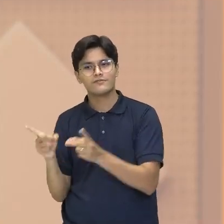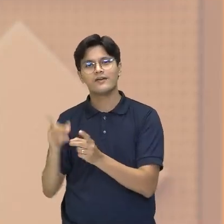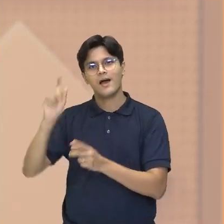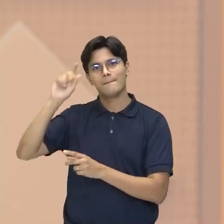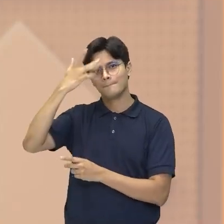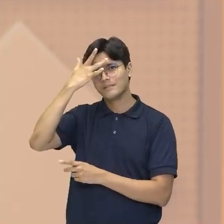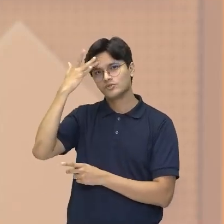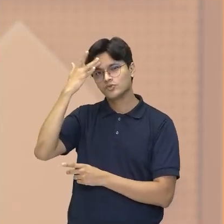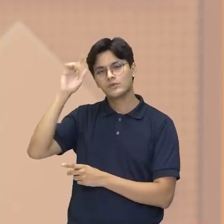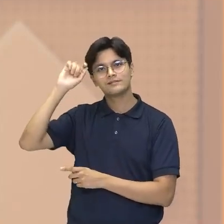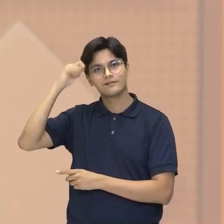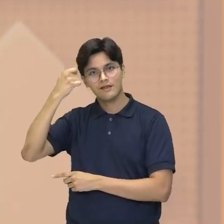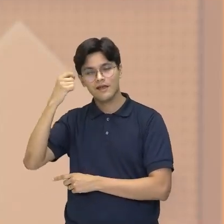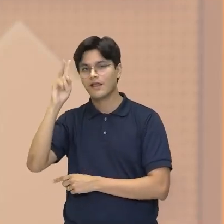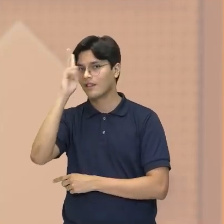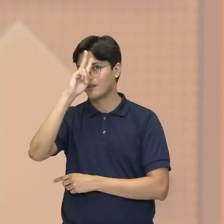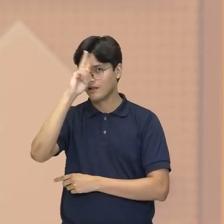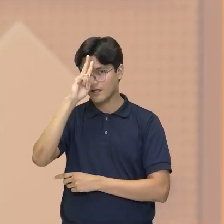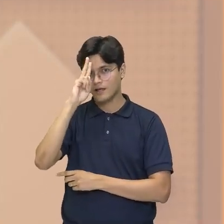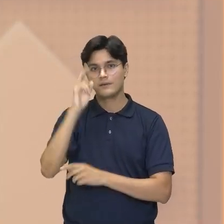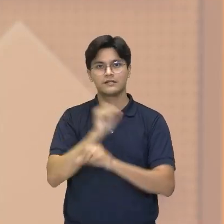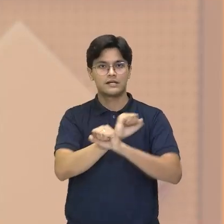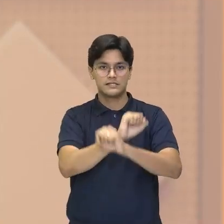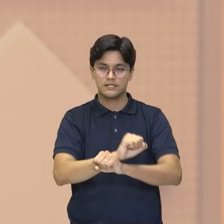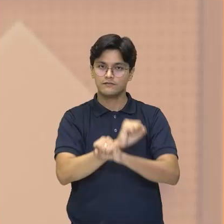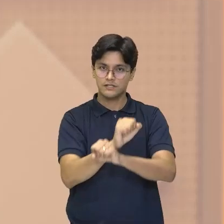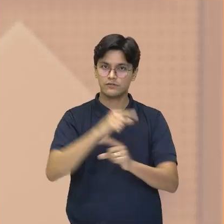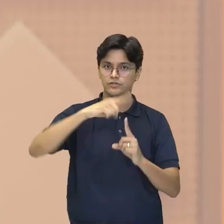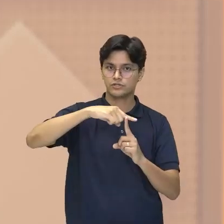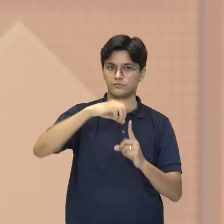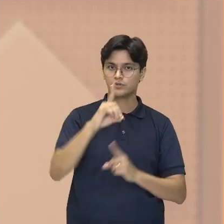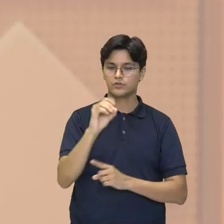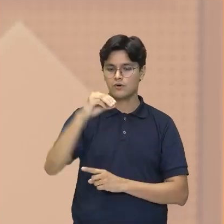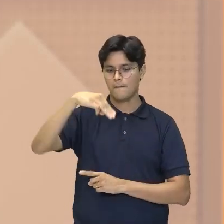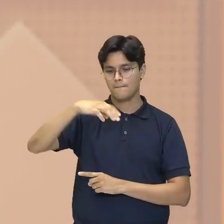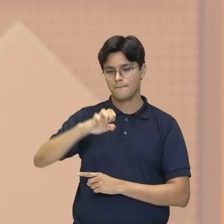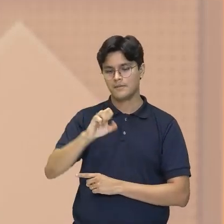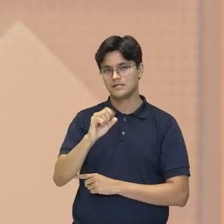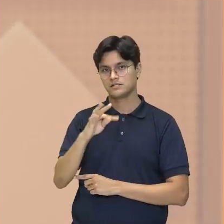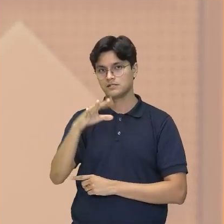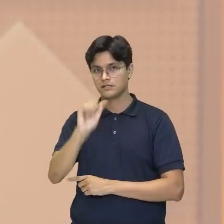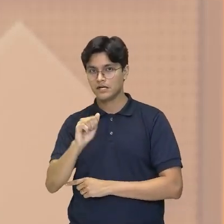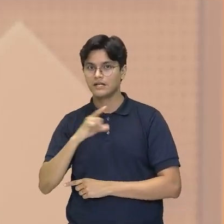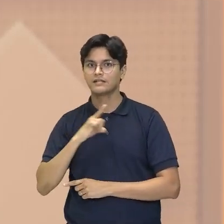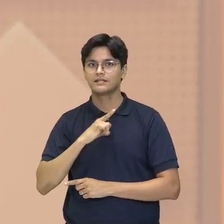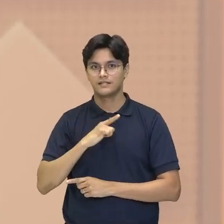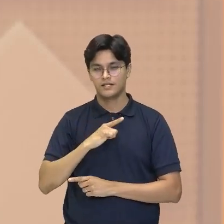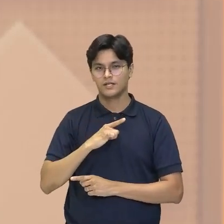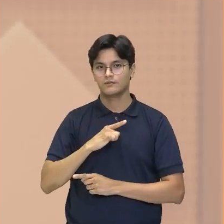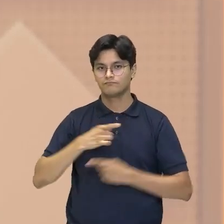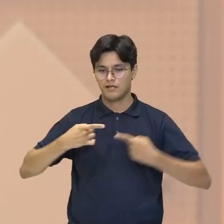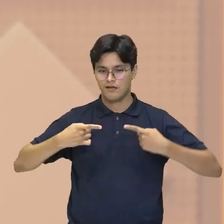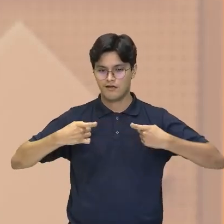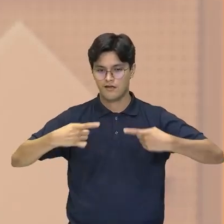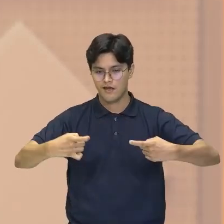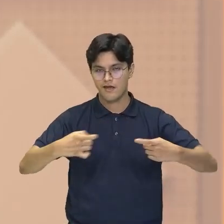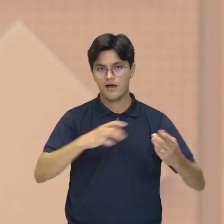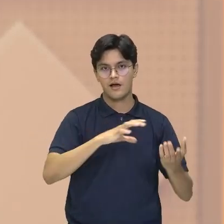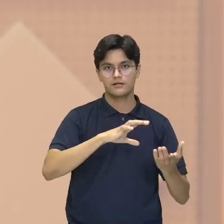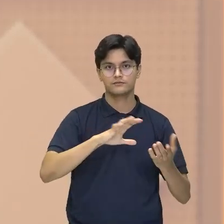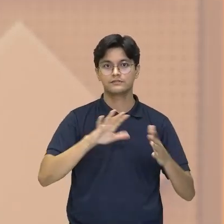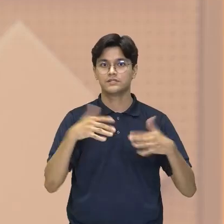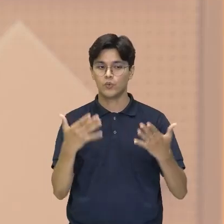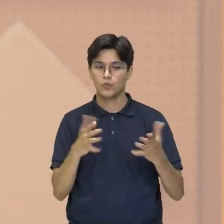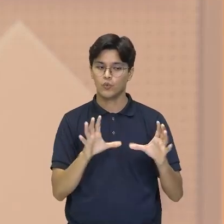para vocês que na escravização doméstica havia as guerras intertribais? Então, o grupo que ganhava, né,